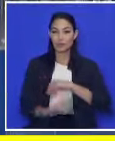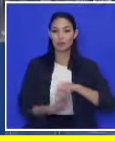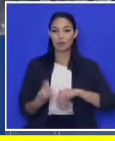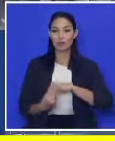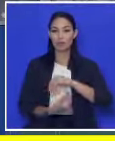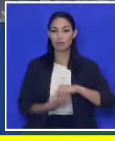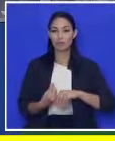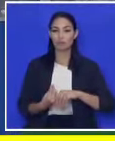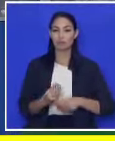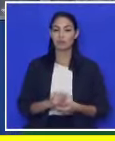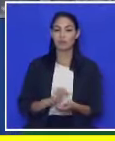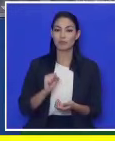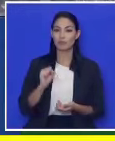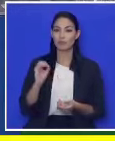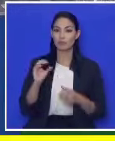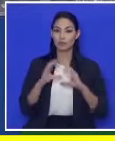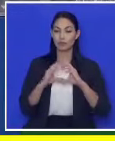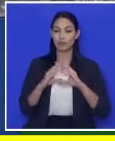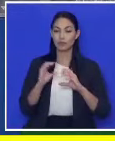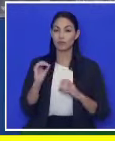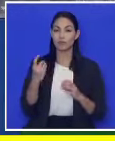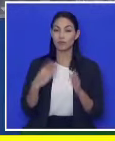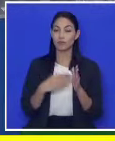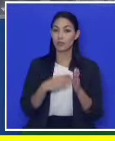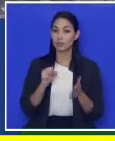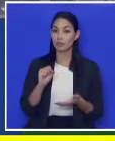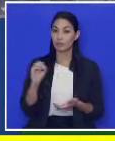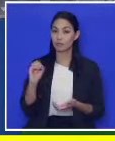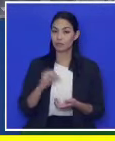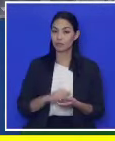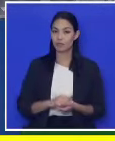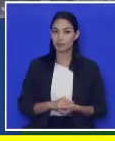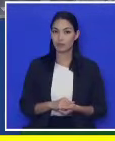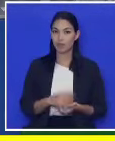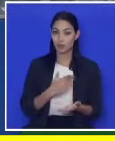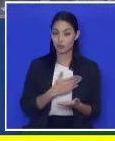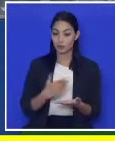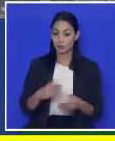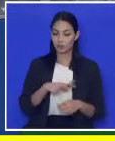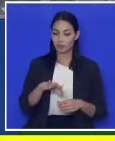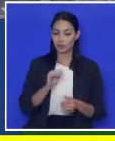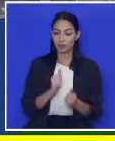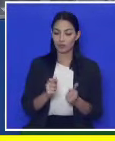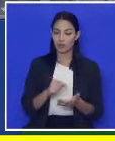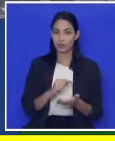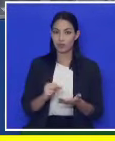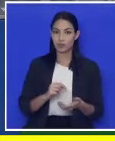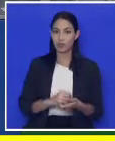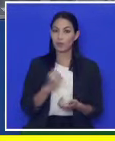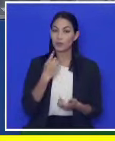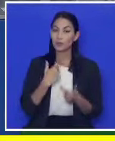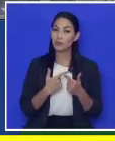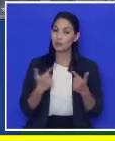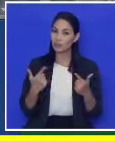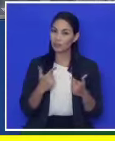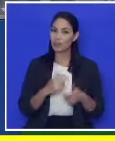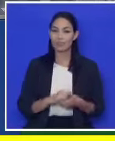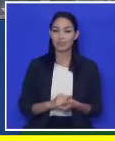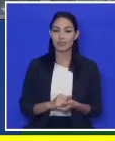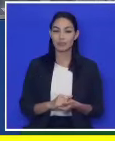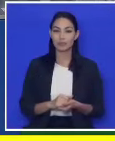Globo carregado, embaralhando 80 bolas numeradas de 0 a 80. Começou o sorteio da Time Mania. Boa sorte para